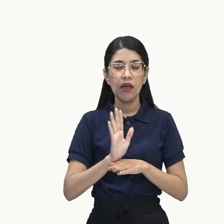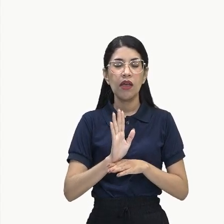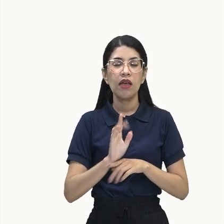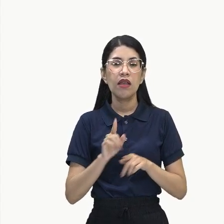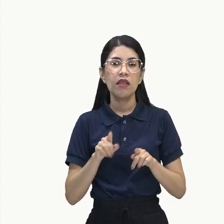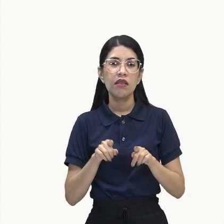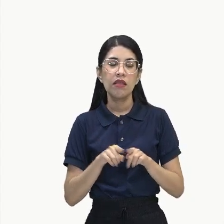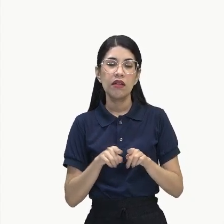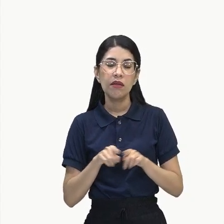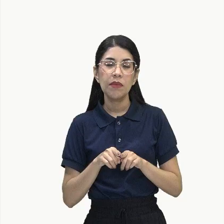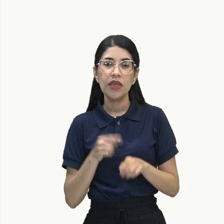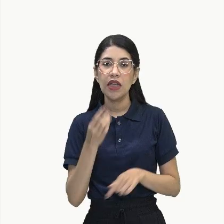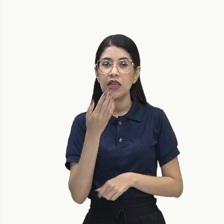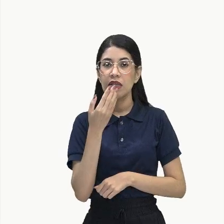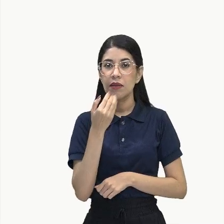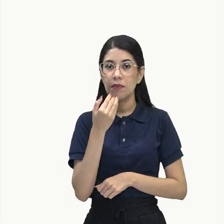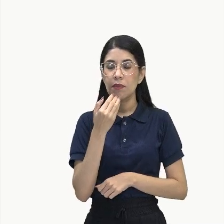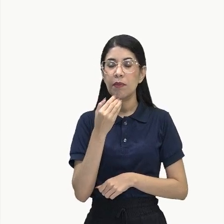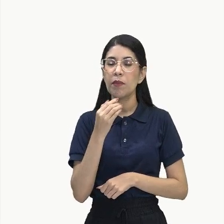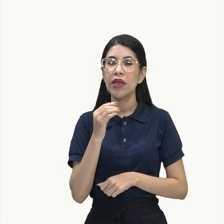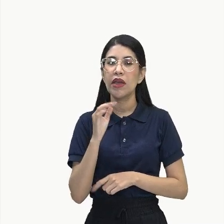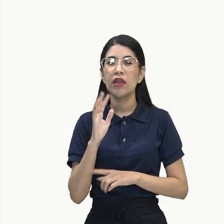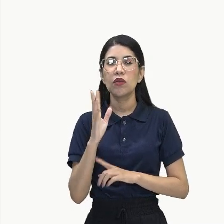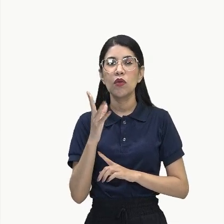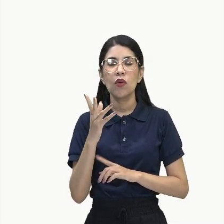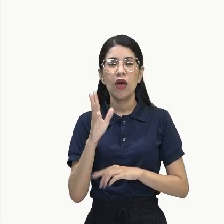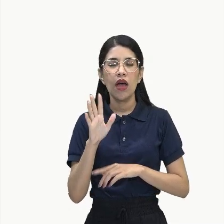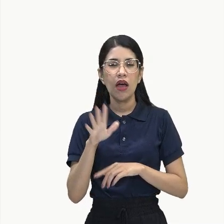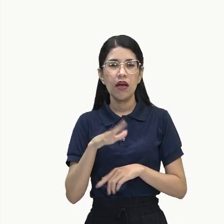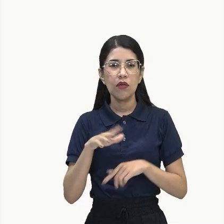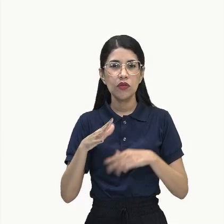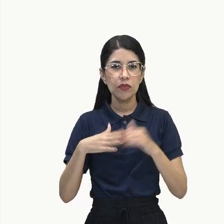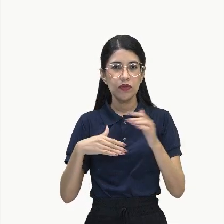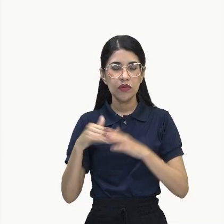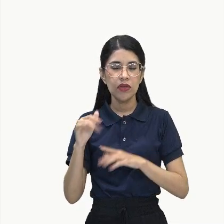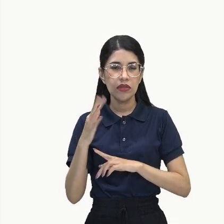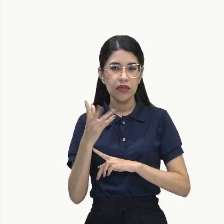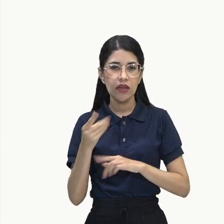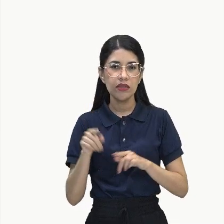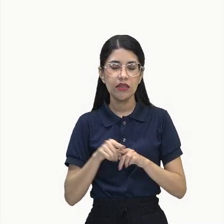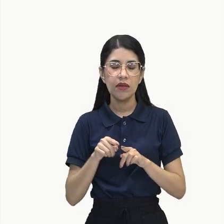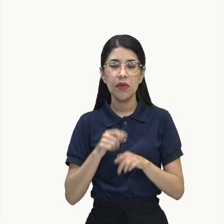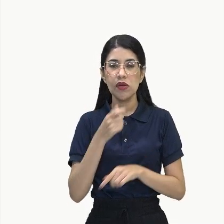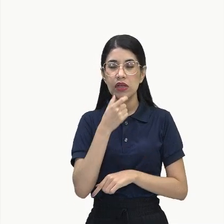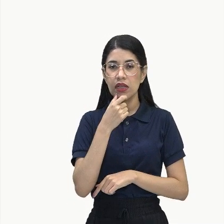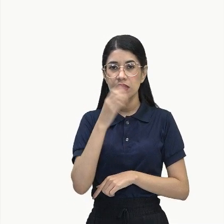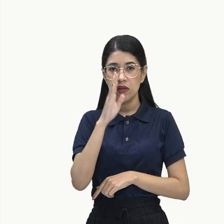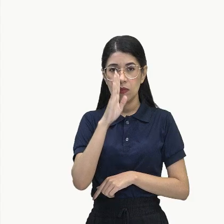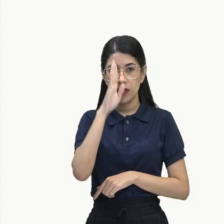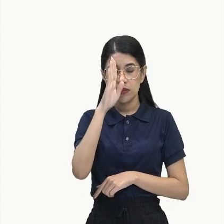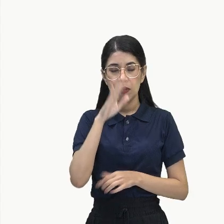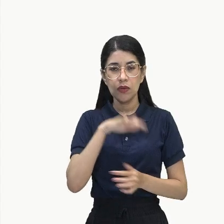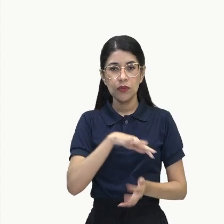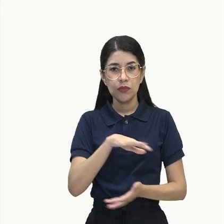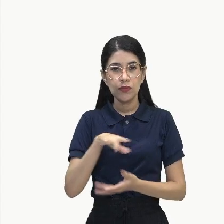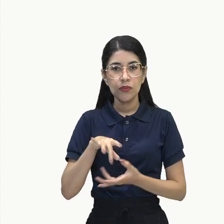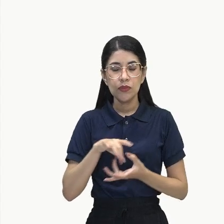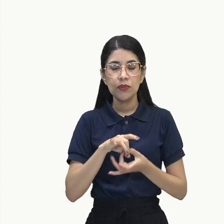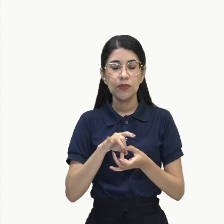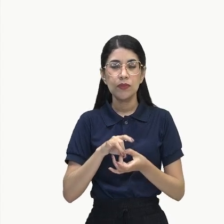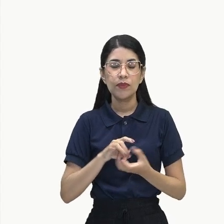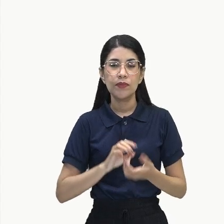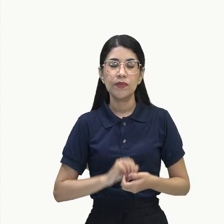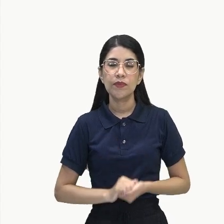estadunidense, a alimentação, os artistas, o esporte. O inglês é o idioma desse mundo globalizado de uma forma geral,